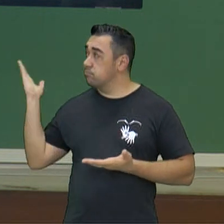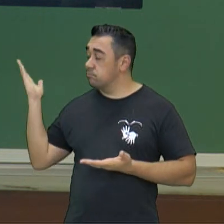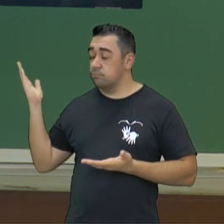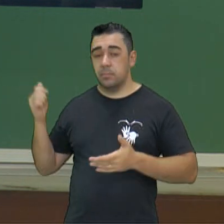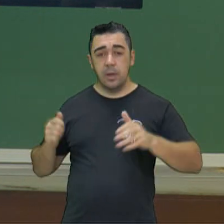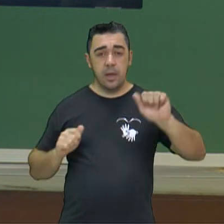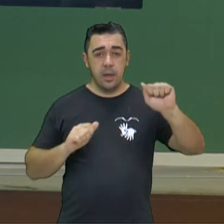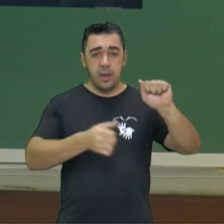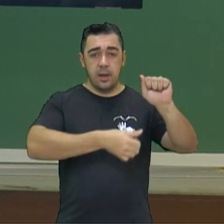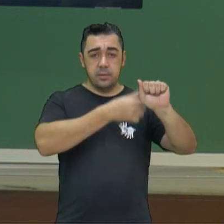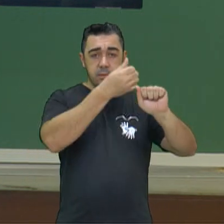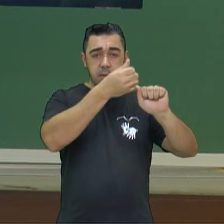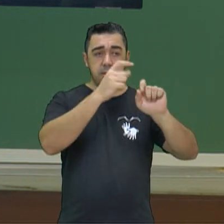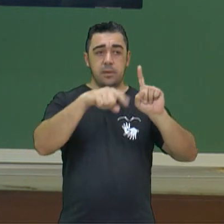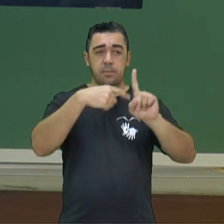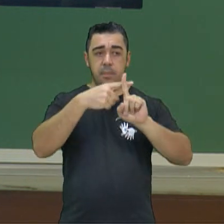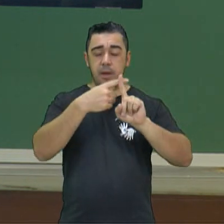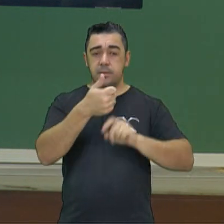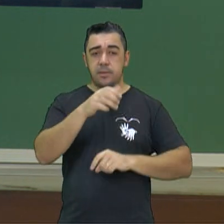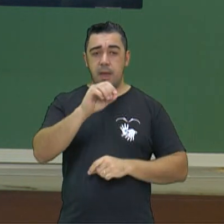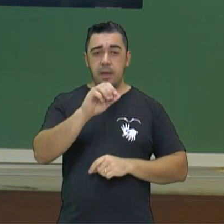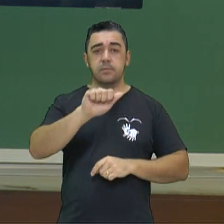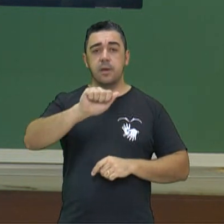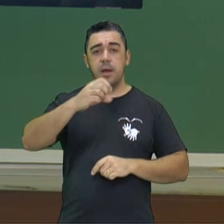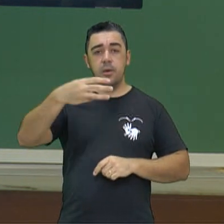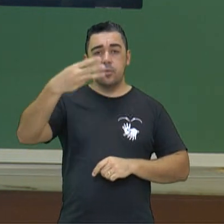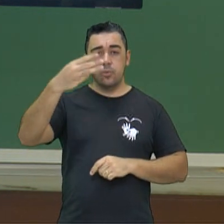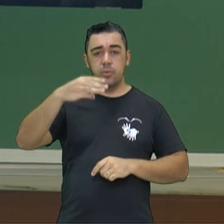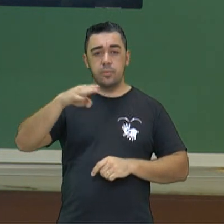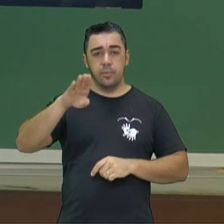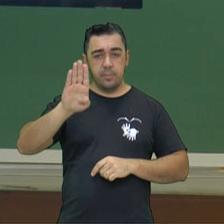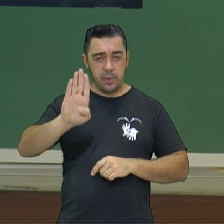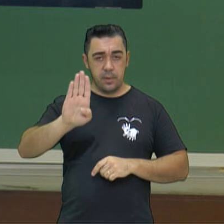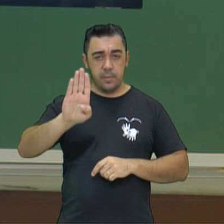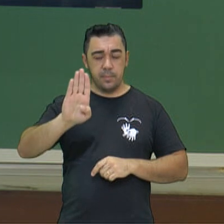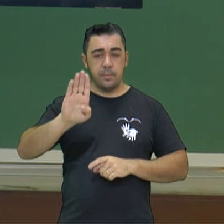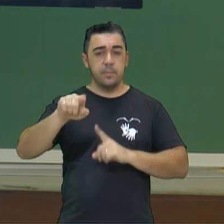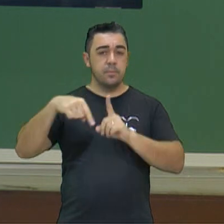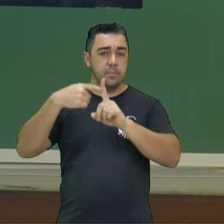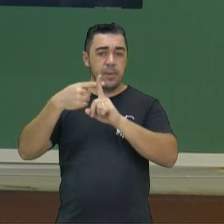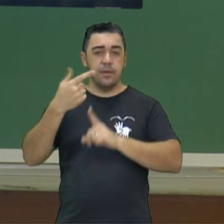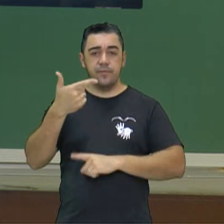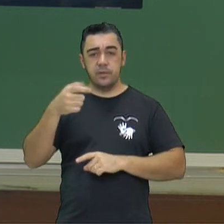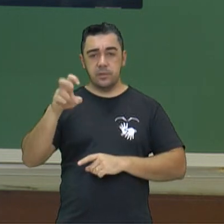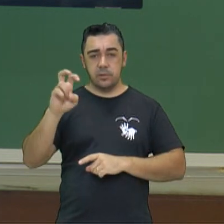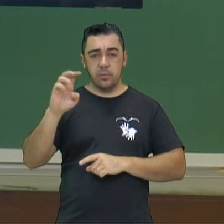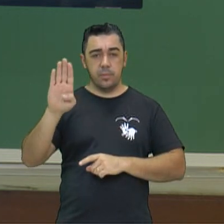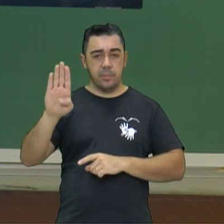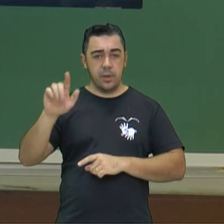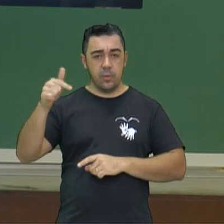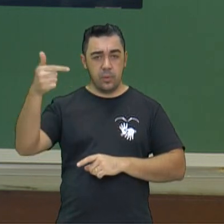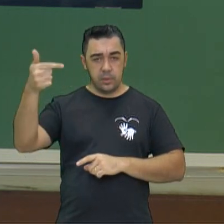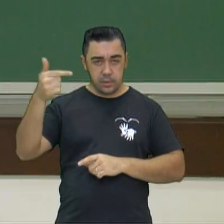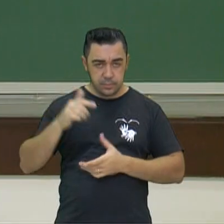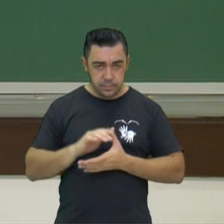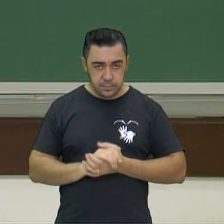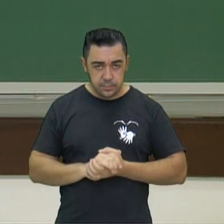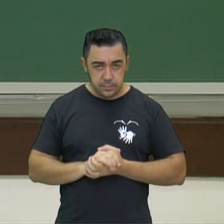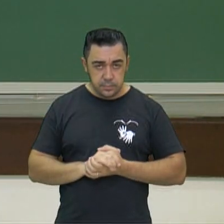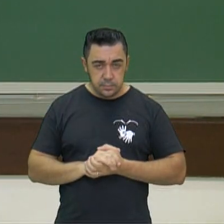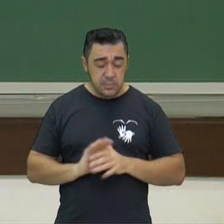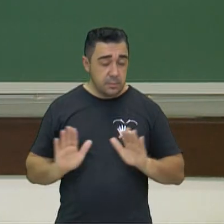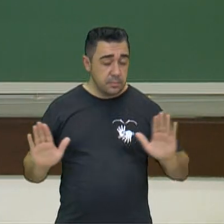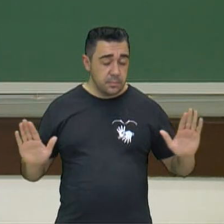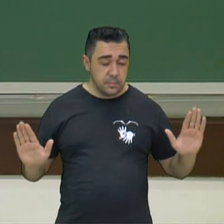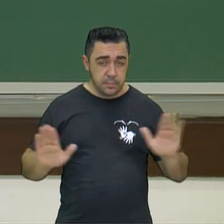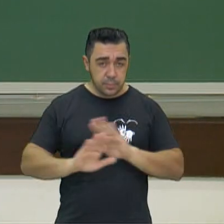A elevado à sexta, mais 10 ao cubo de b, mais 25b ao quadrado. Não faço